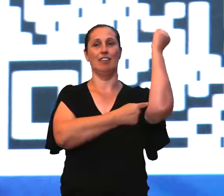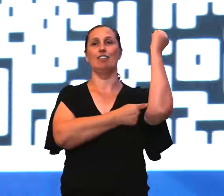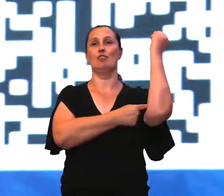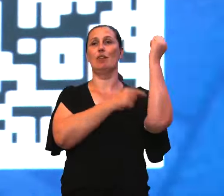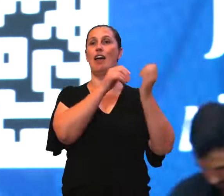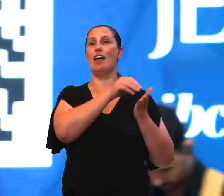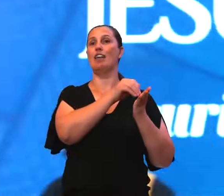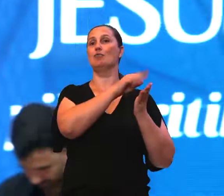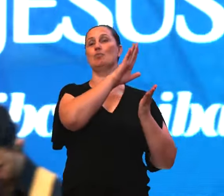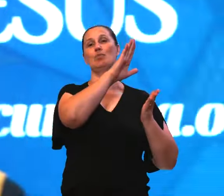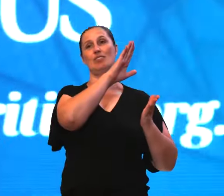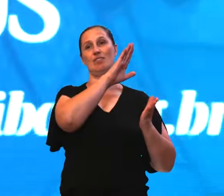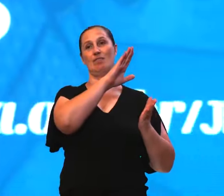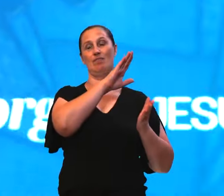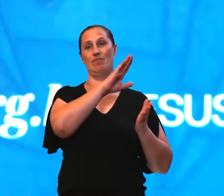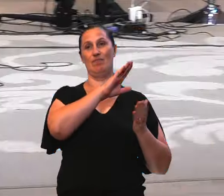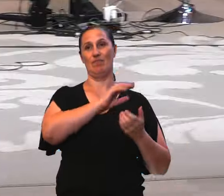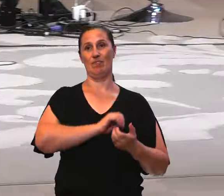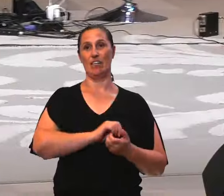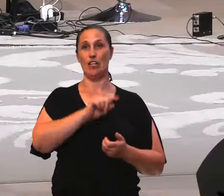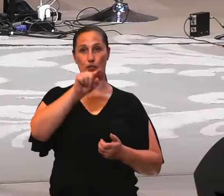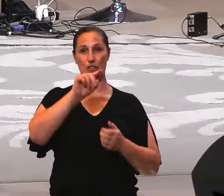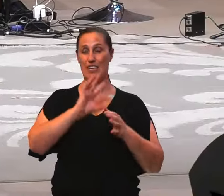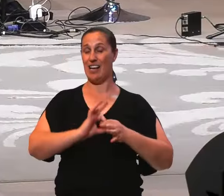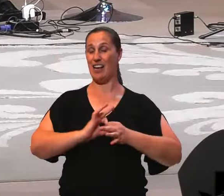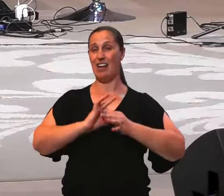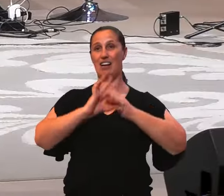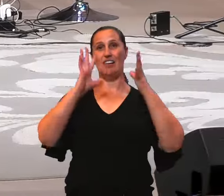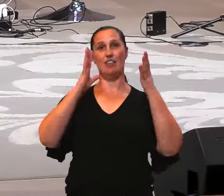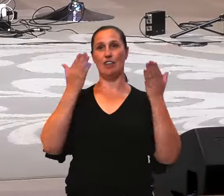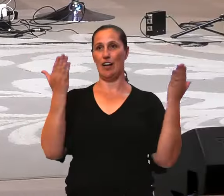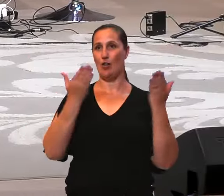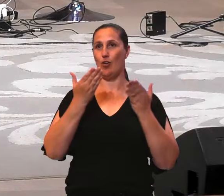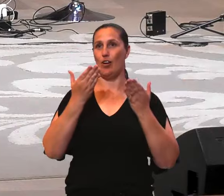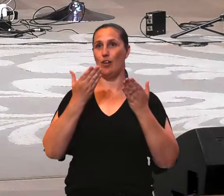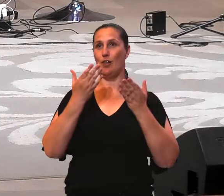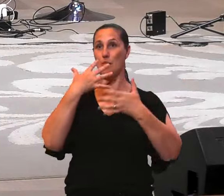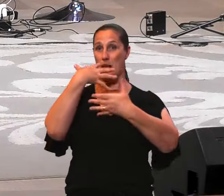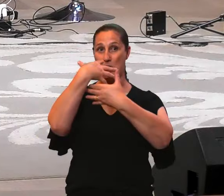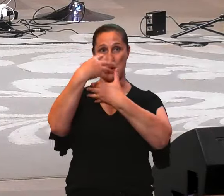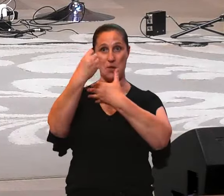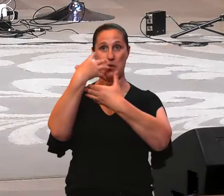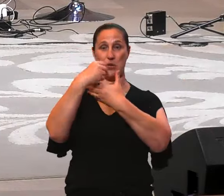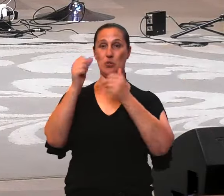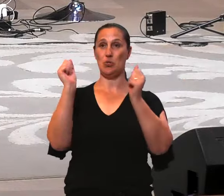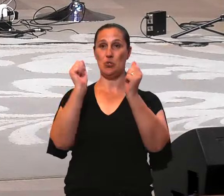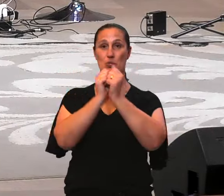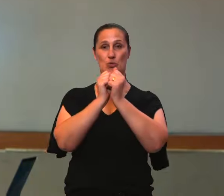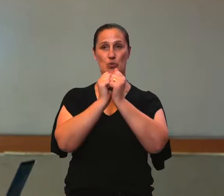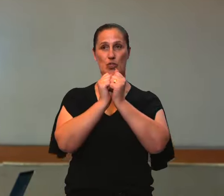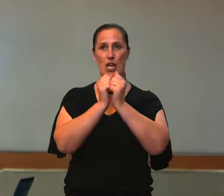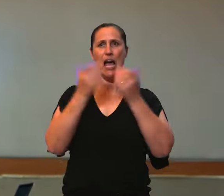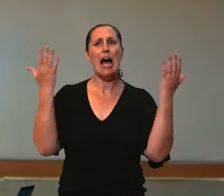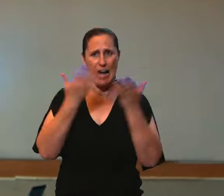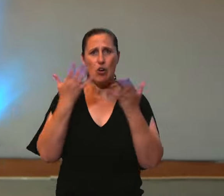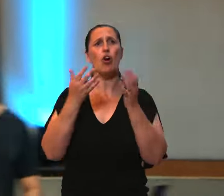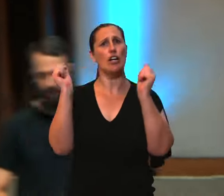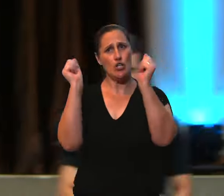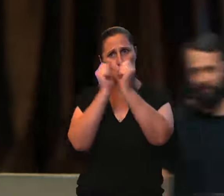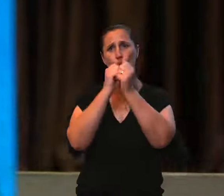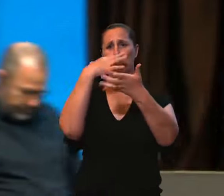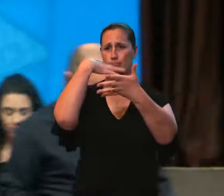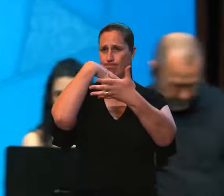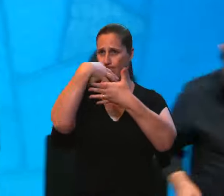pessoa e você tá livre agora para repetir comigo por que você vai repetir comigo que eu quero te ajudar em voz alta suficientemente